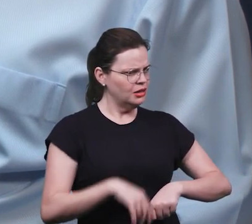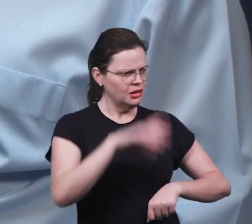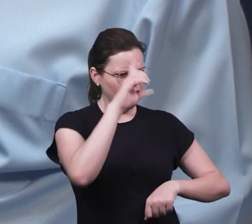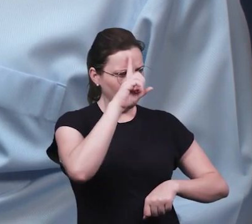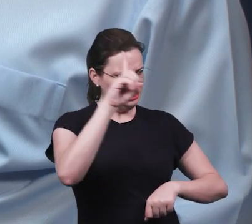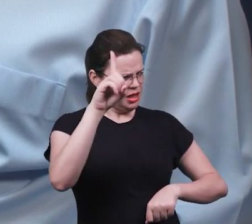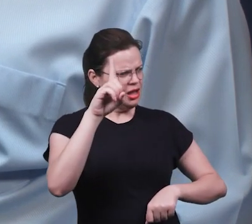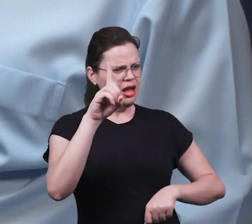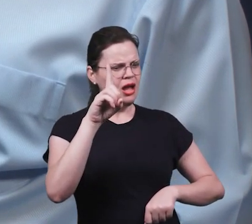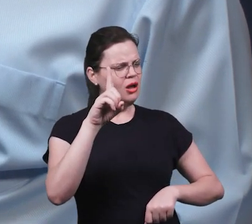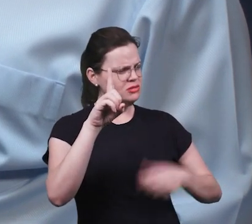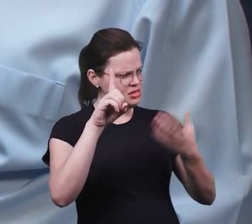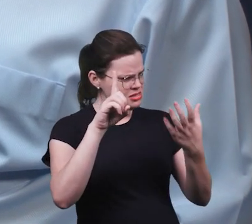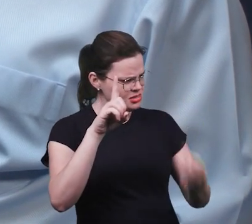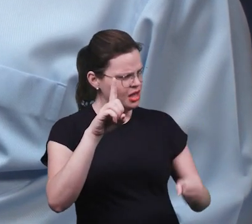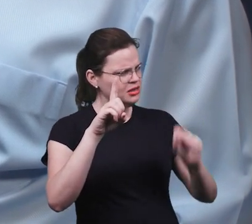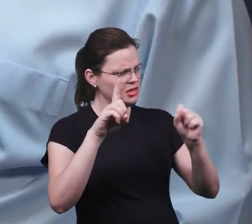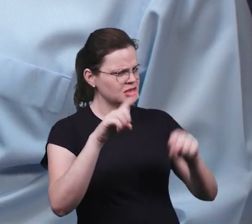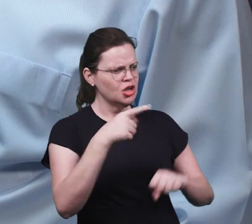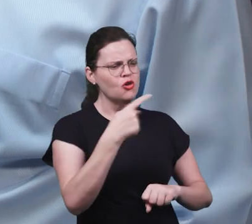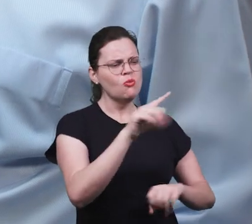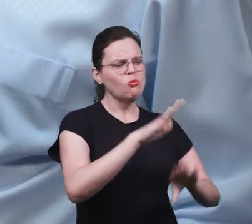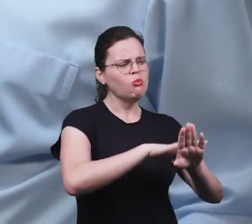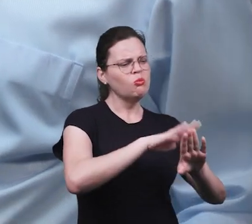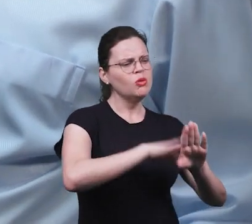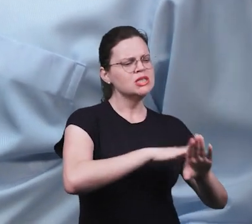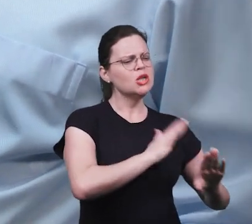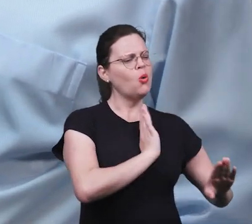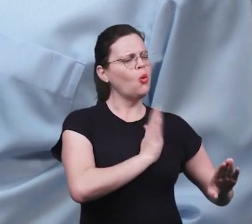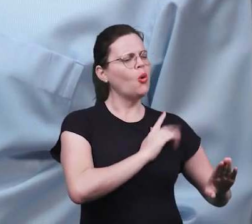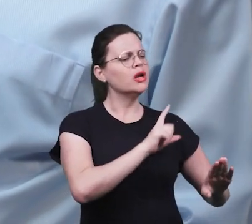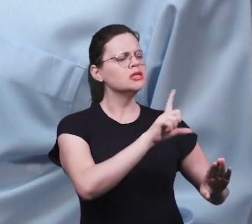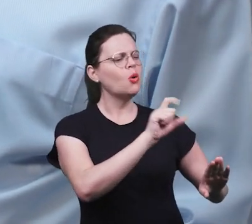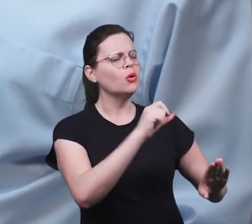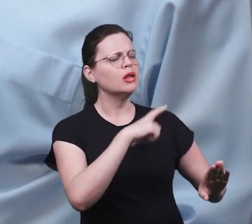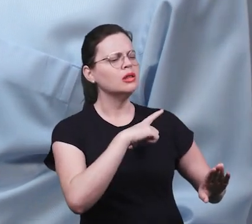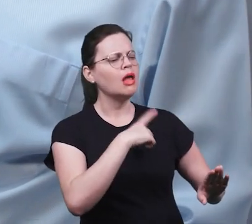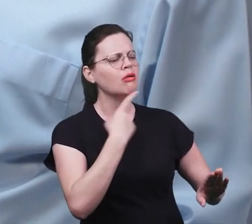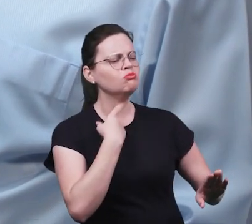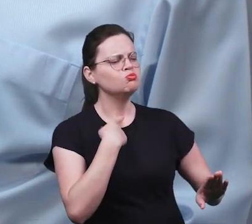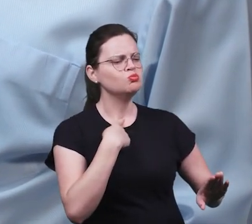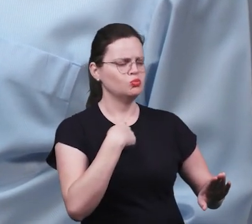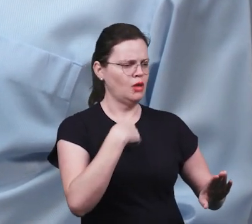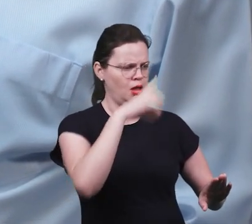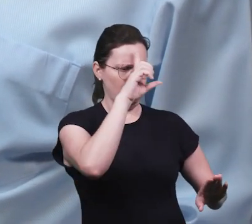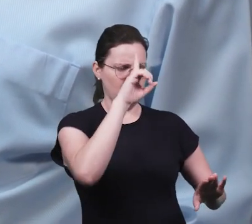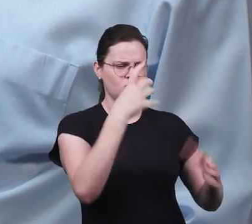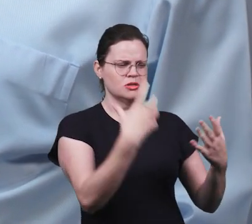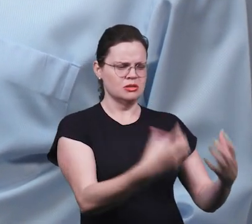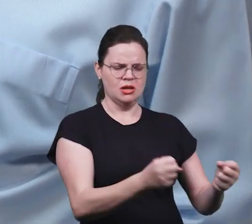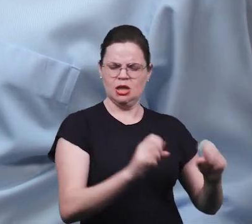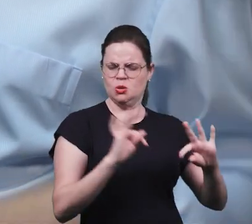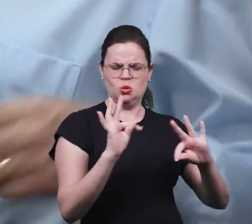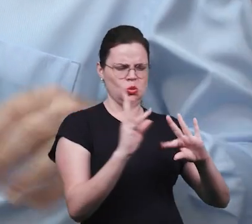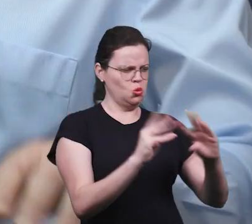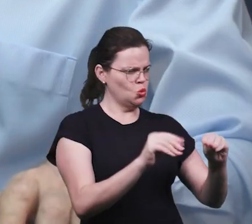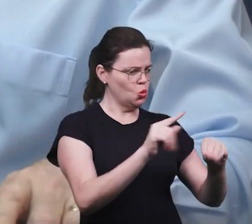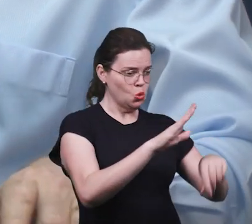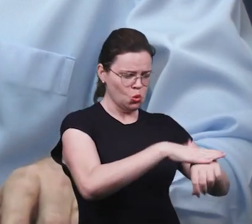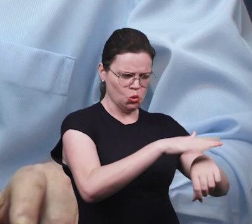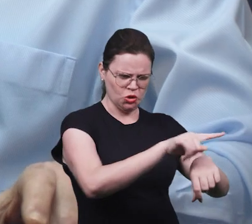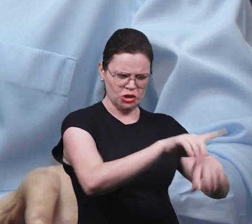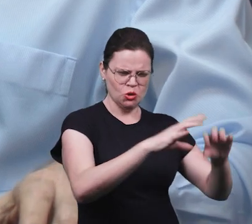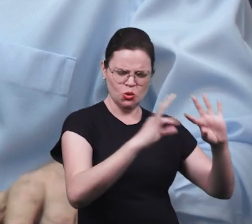Deus quer, o que vale é a intenção. É muito comum a gente ver as pessoas dizerem, não, tudo que você fizer para